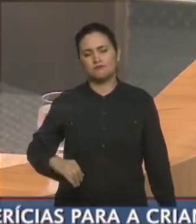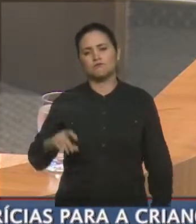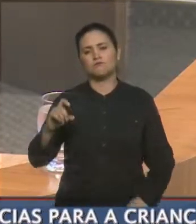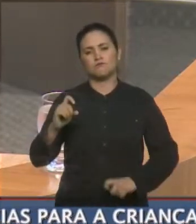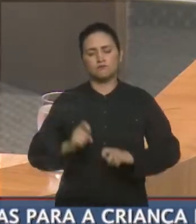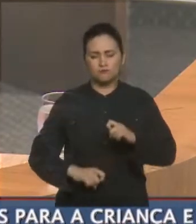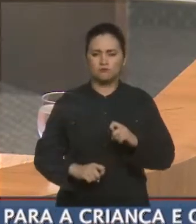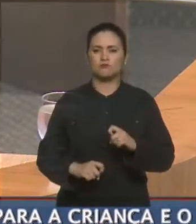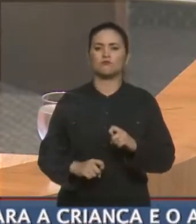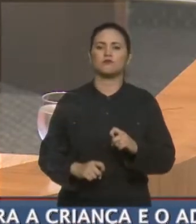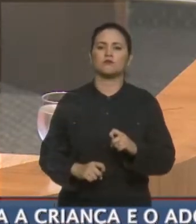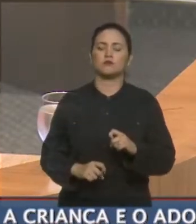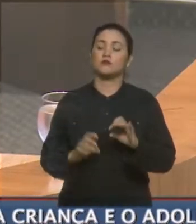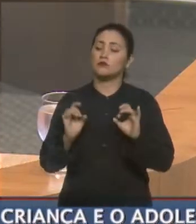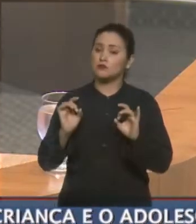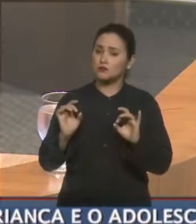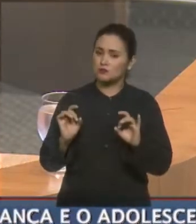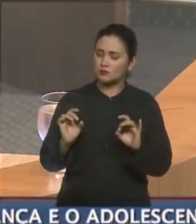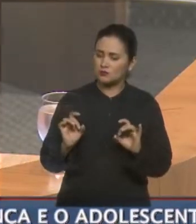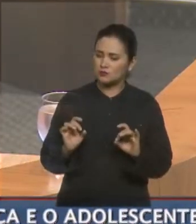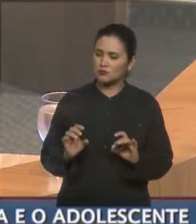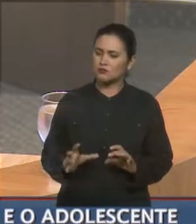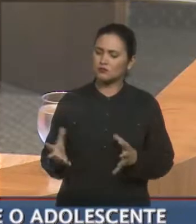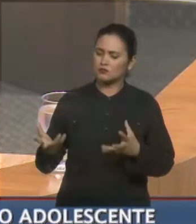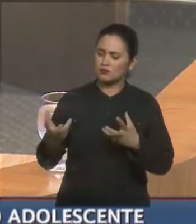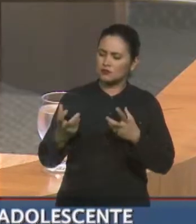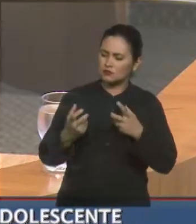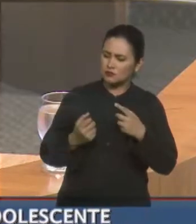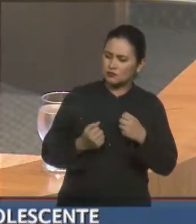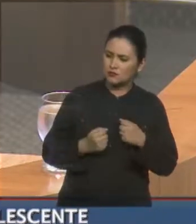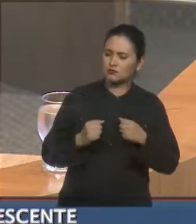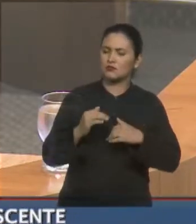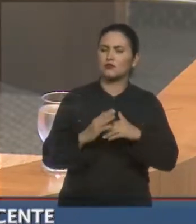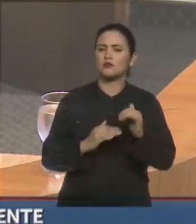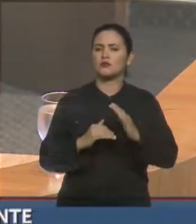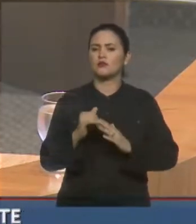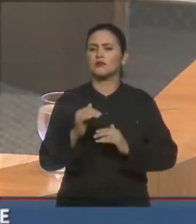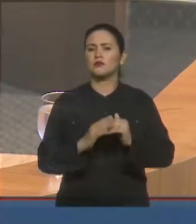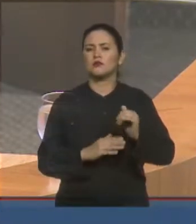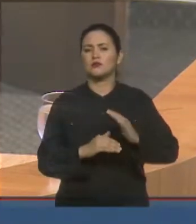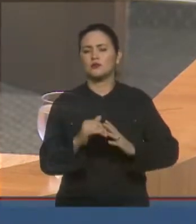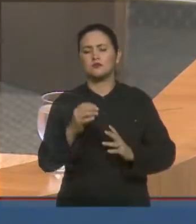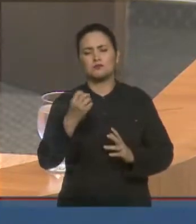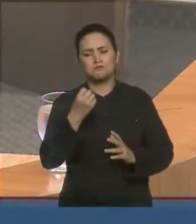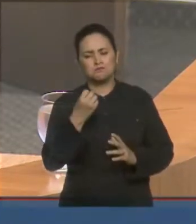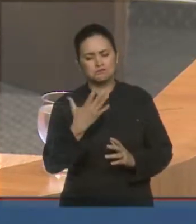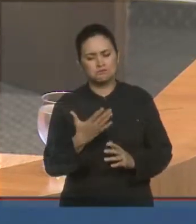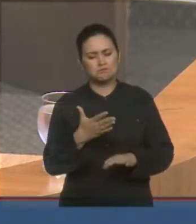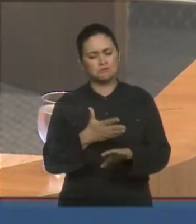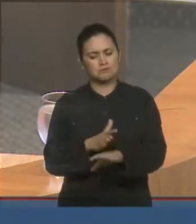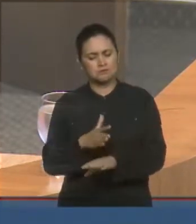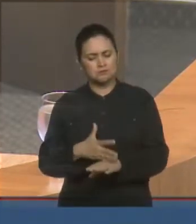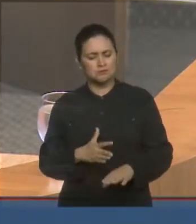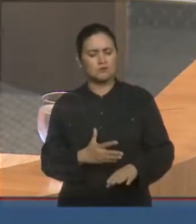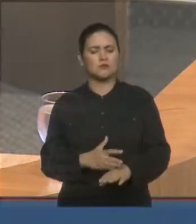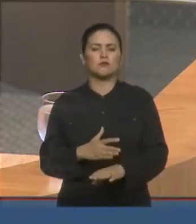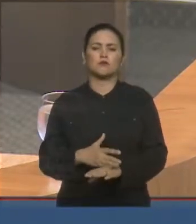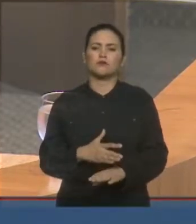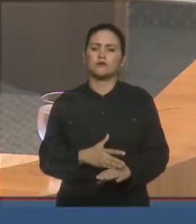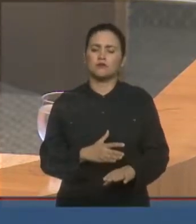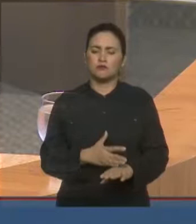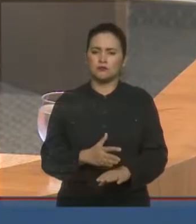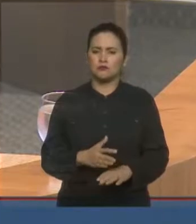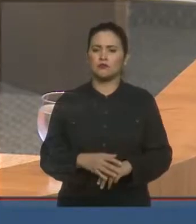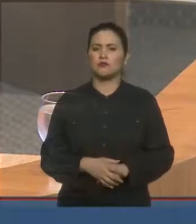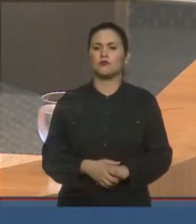especializada, com condições adequadas e com profissionais qualificados, como são os profissionais do Centro de Perícias